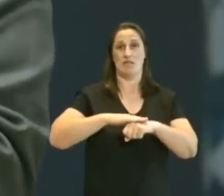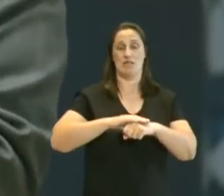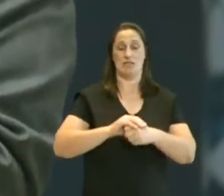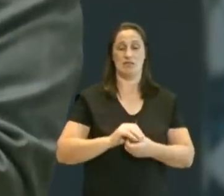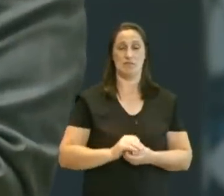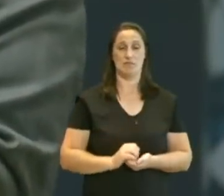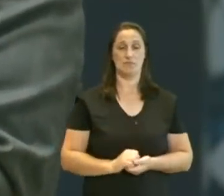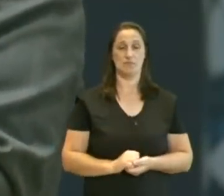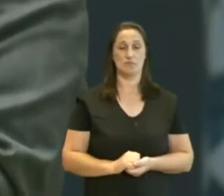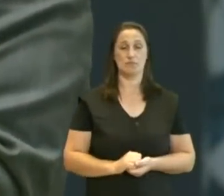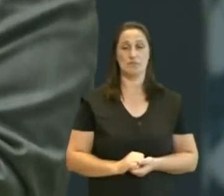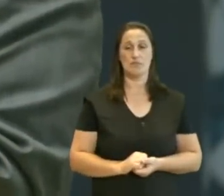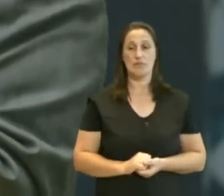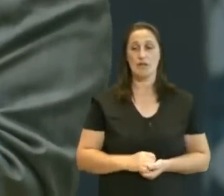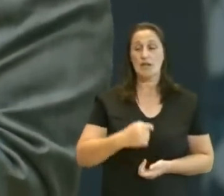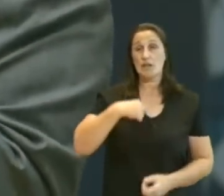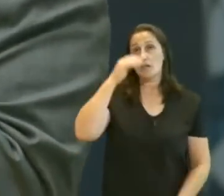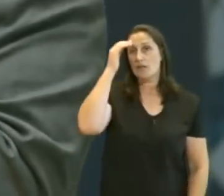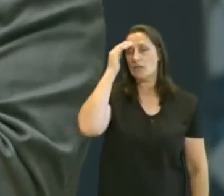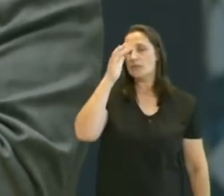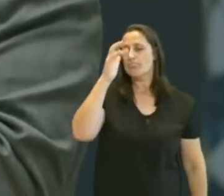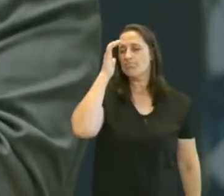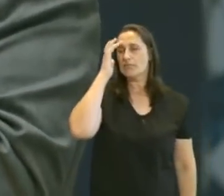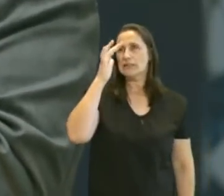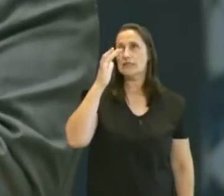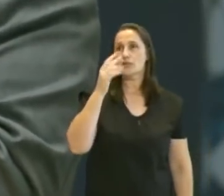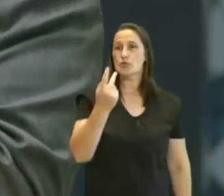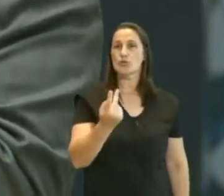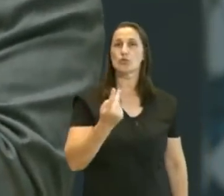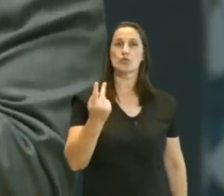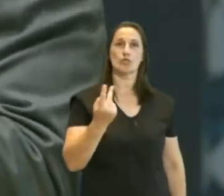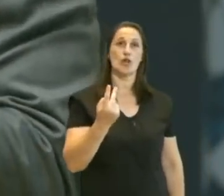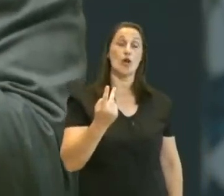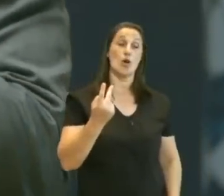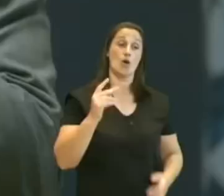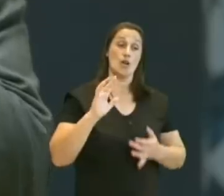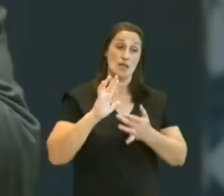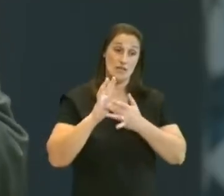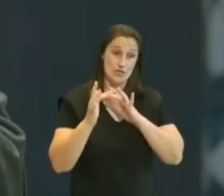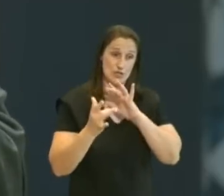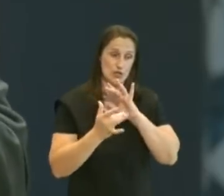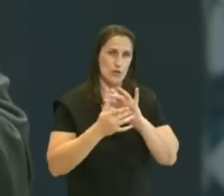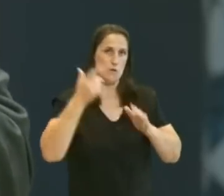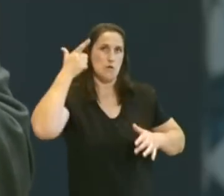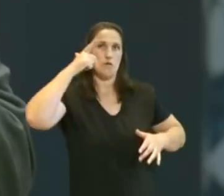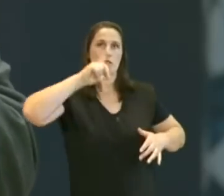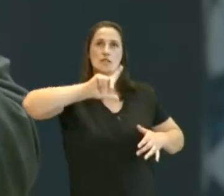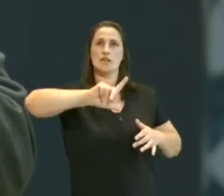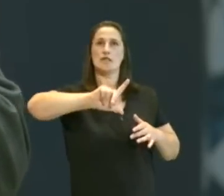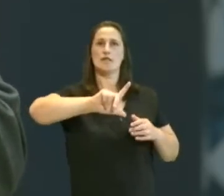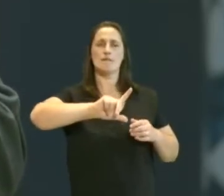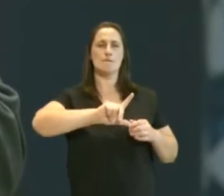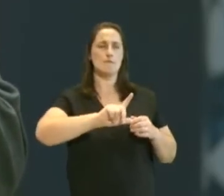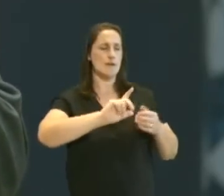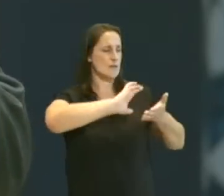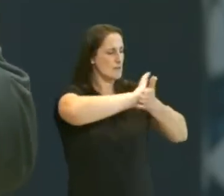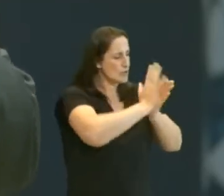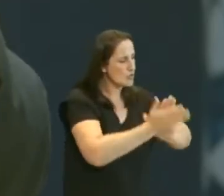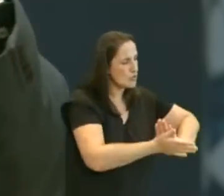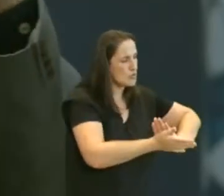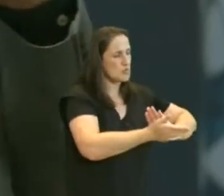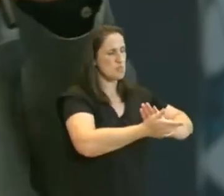Até eu imagino que eles estivessem dizendo: olha, Jesus vai conseguir derrubar os políticos